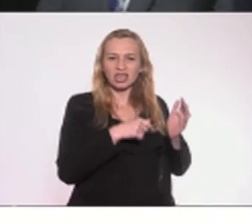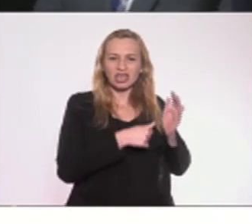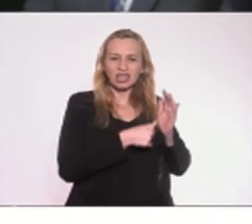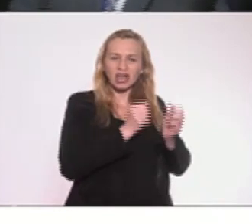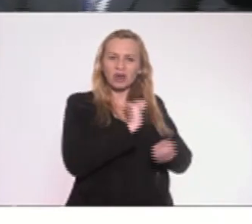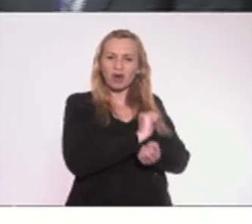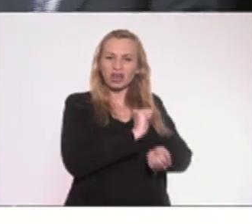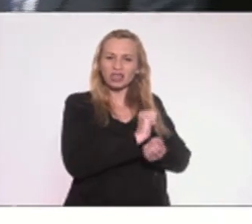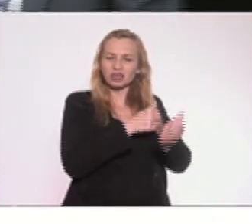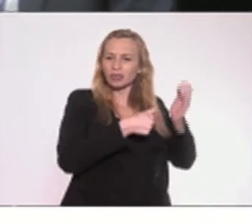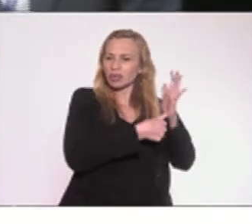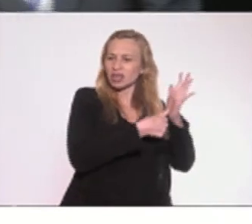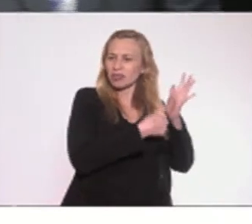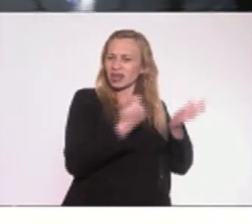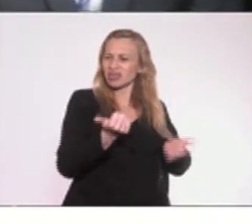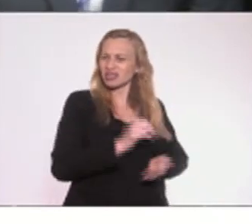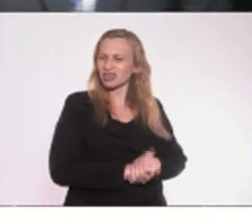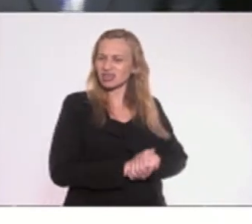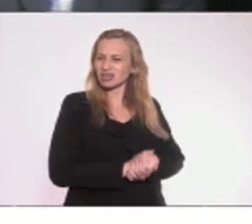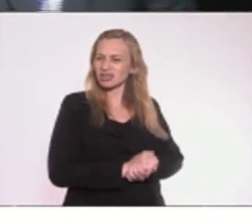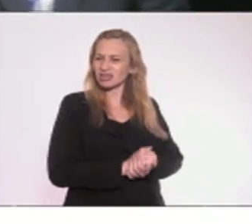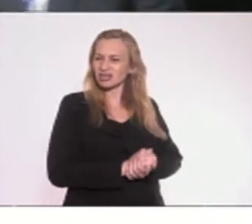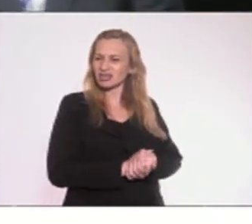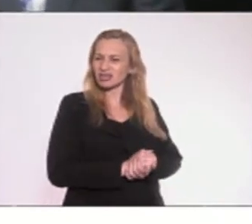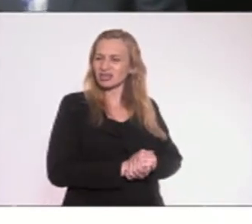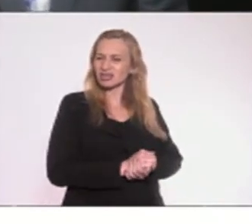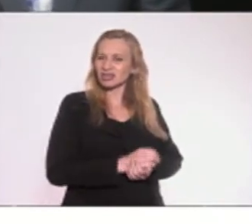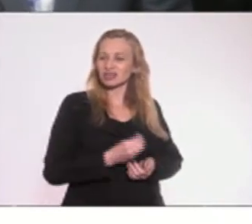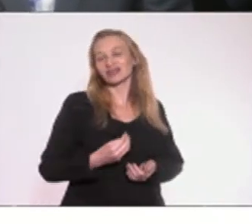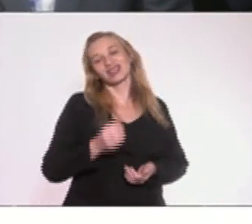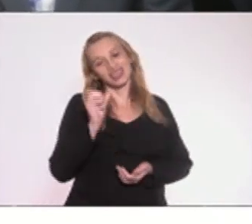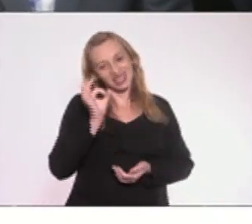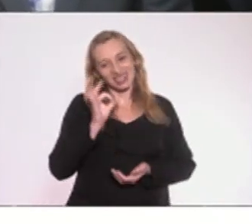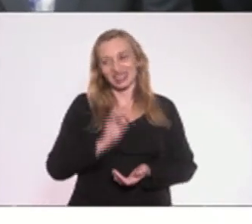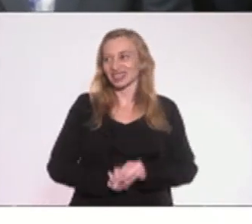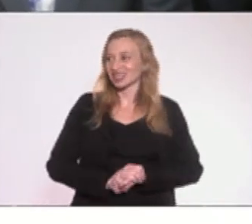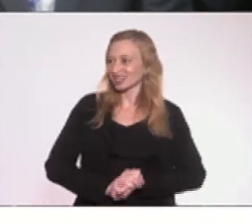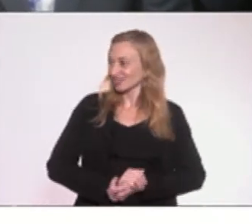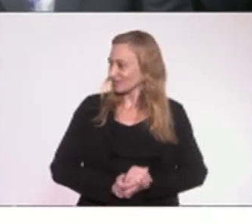Lá do lado do negócio da presença. Tá certo, Canela.